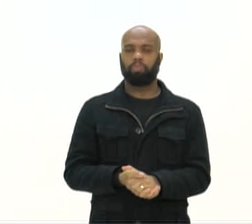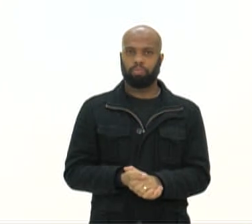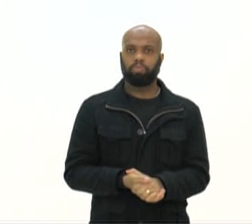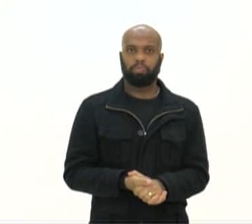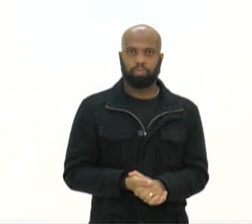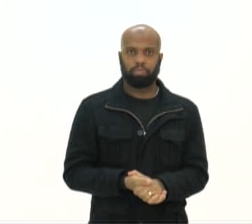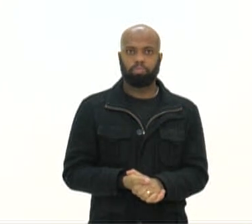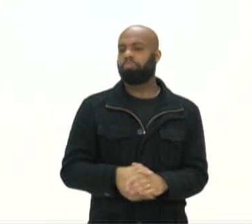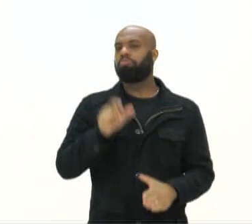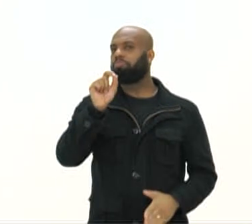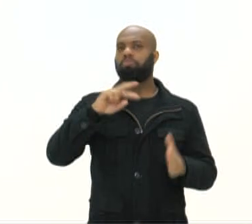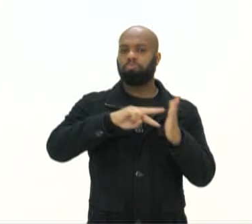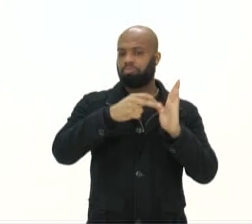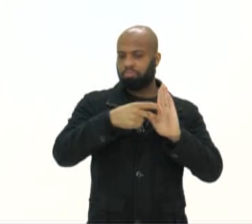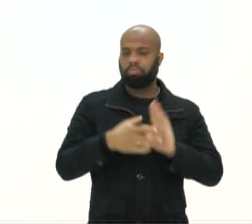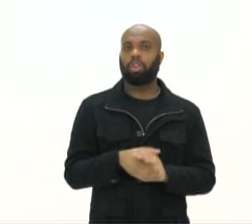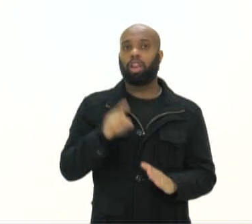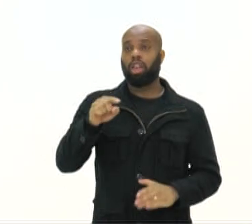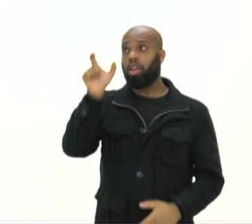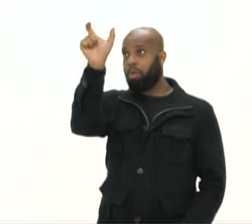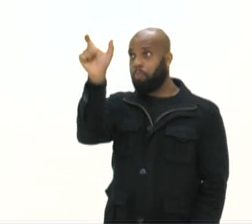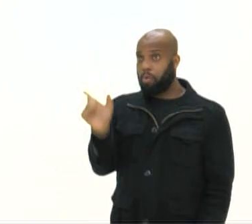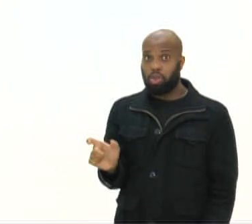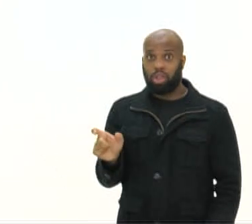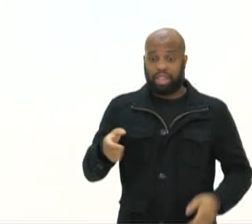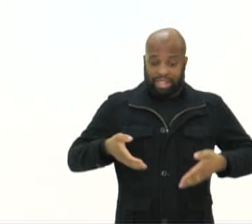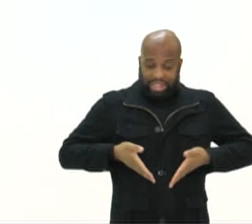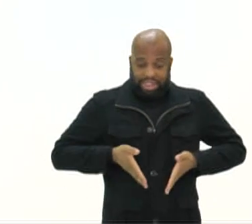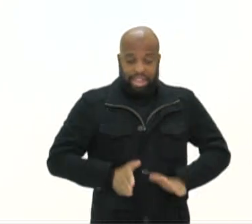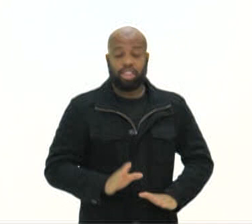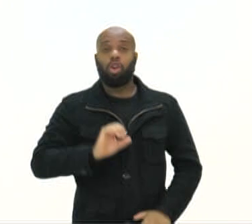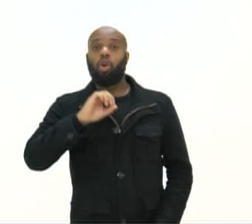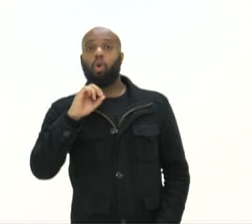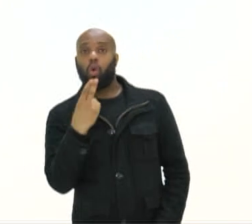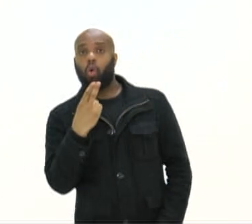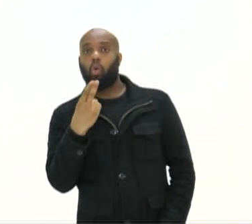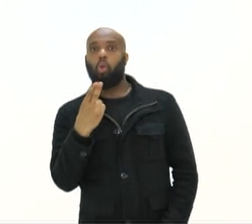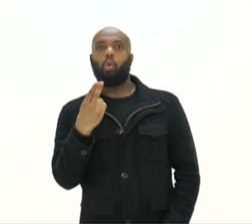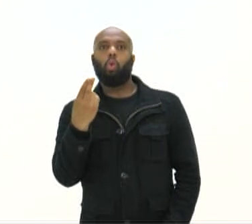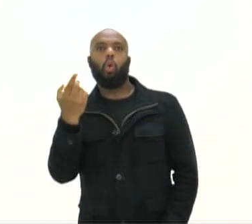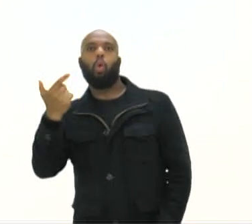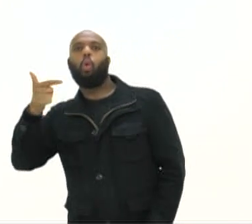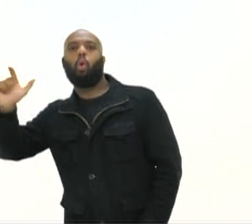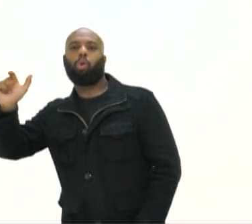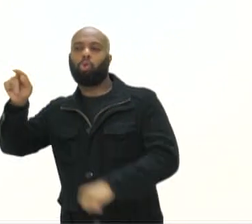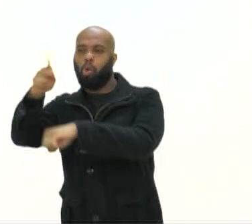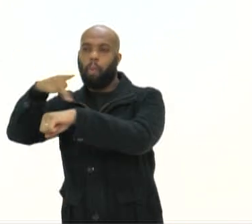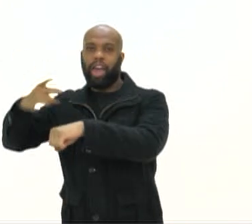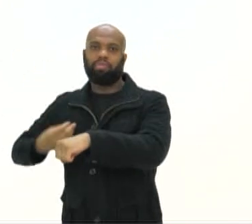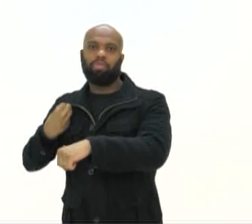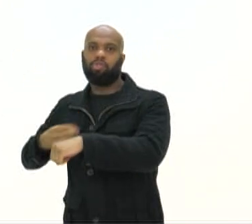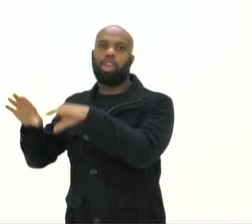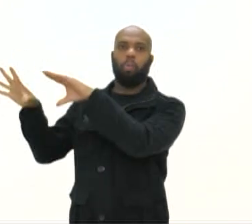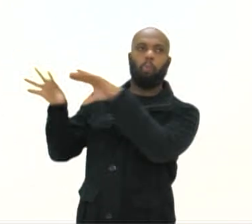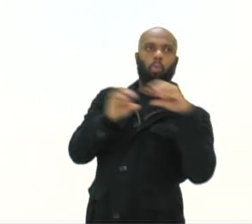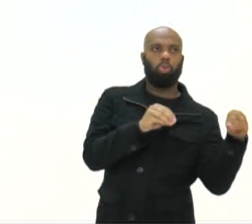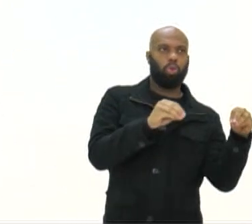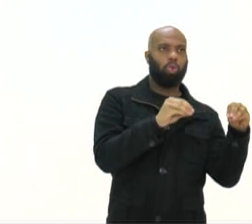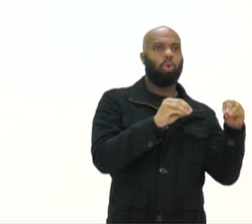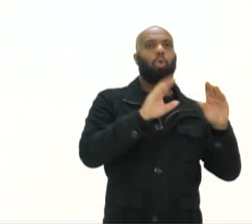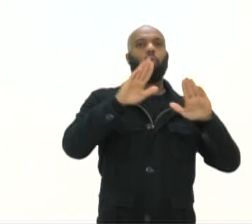from another country. Uma pessoa que nasceu ou que veio de um outro país. Ou seja, foreigner